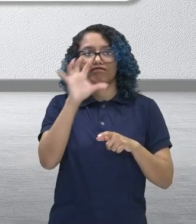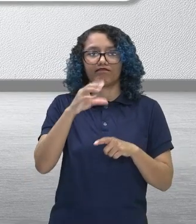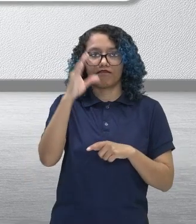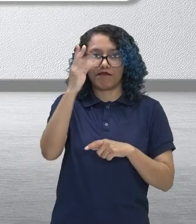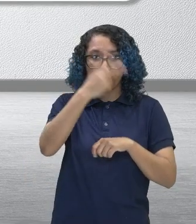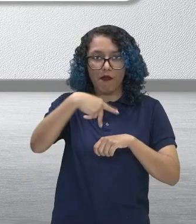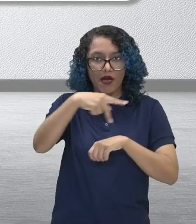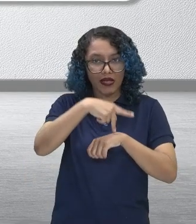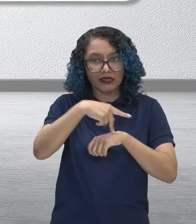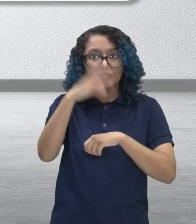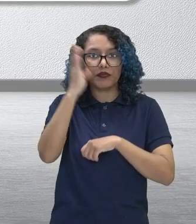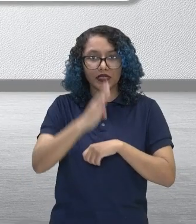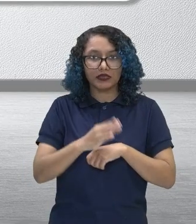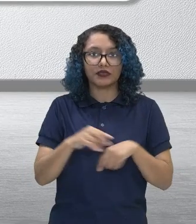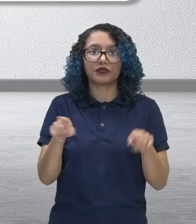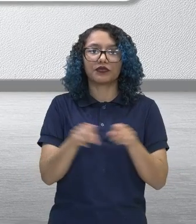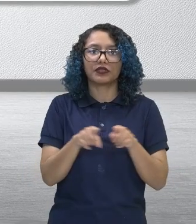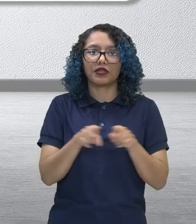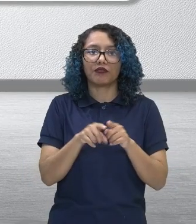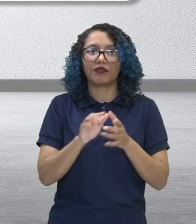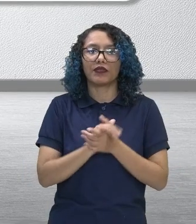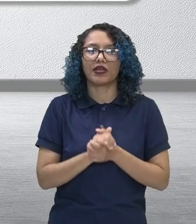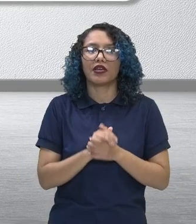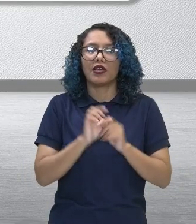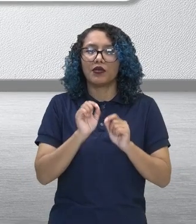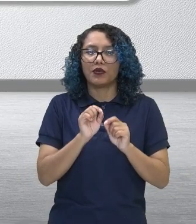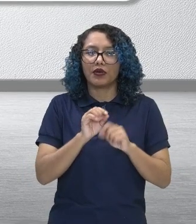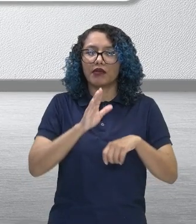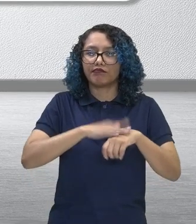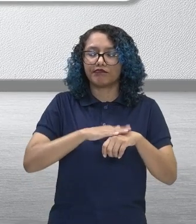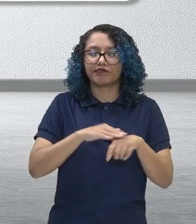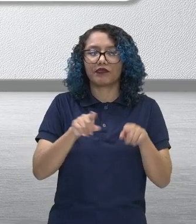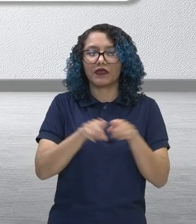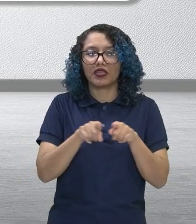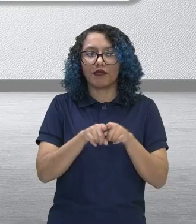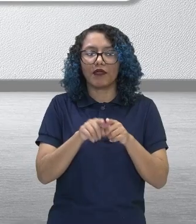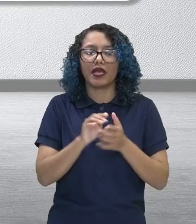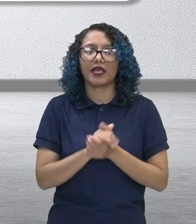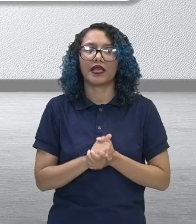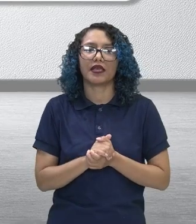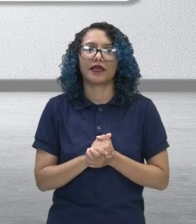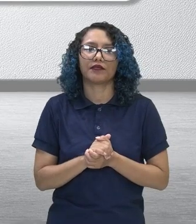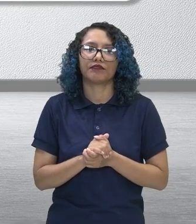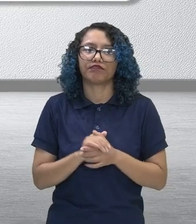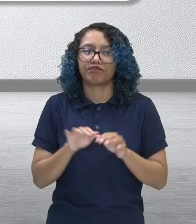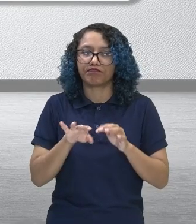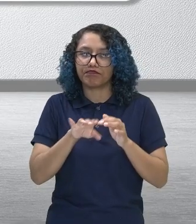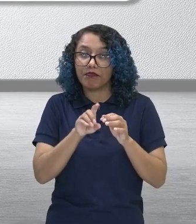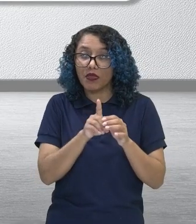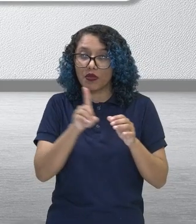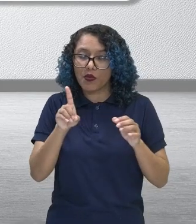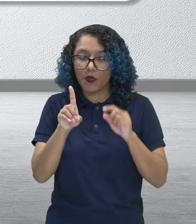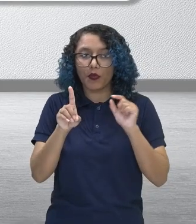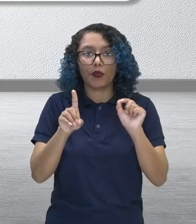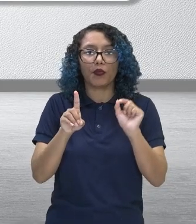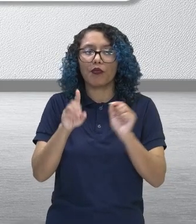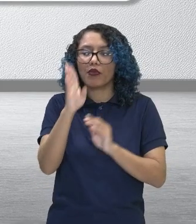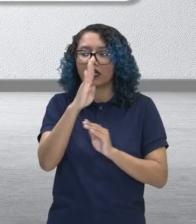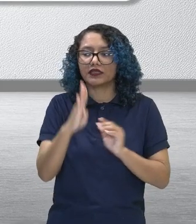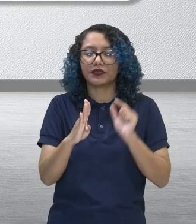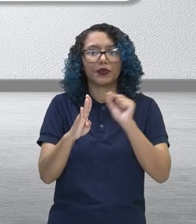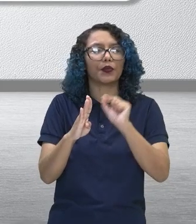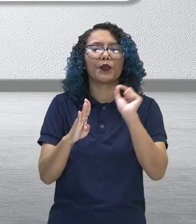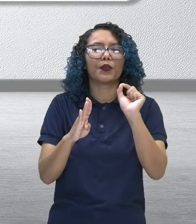caráter dependente e periférico. Segundo ele, o Brasil apenas servia como